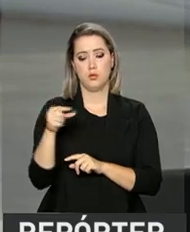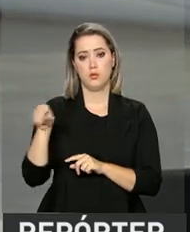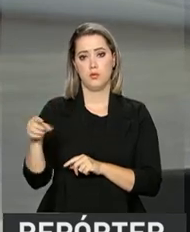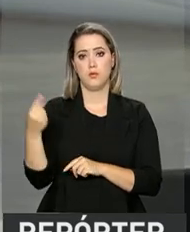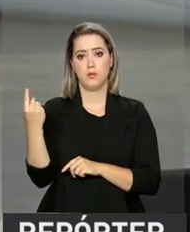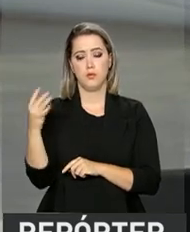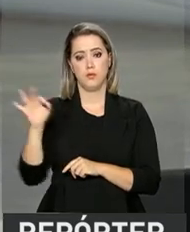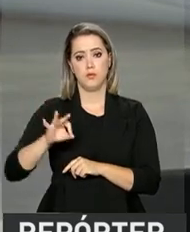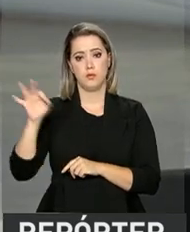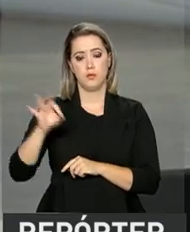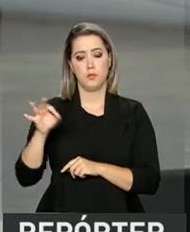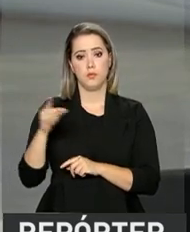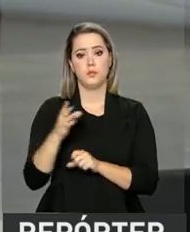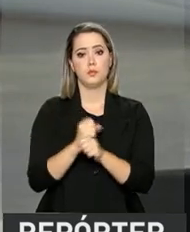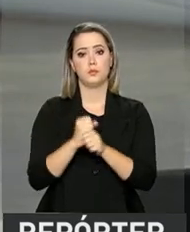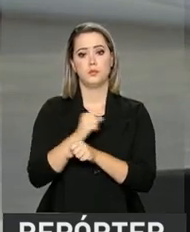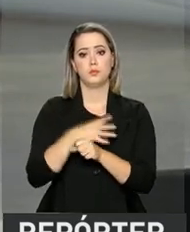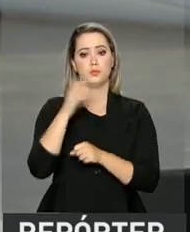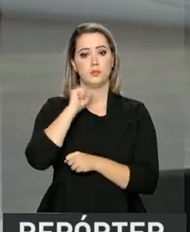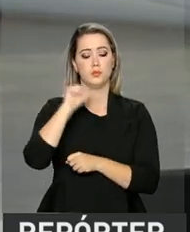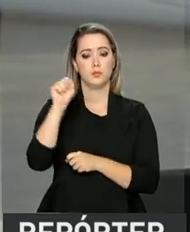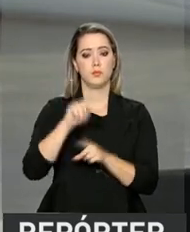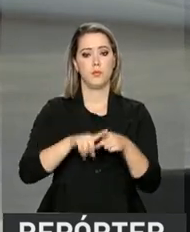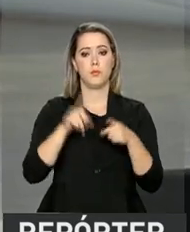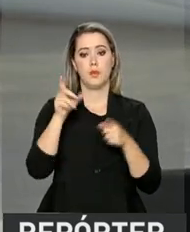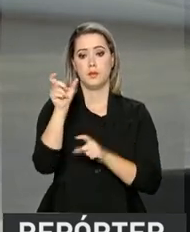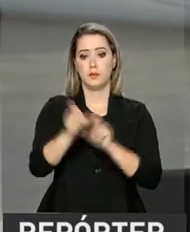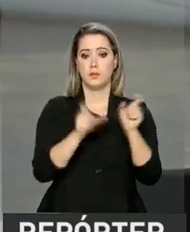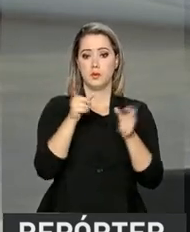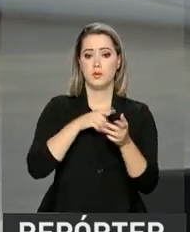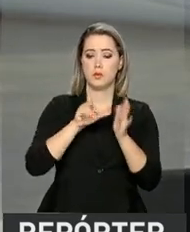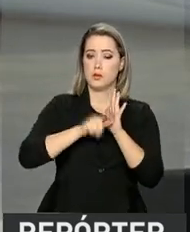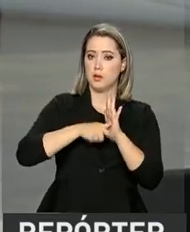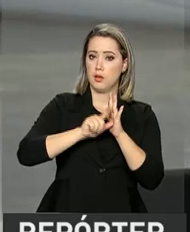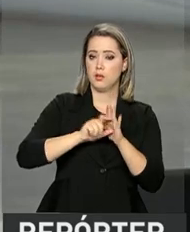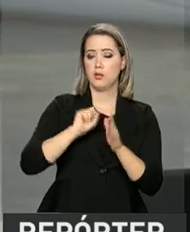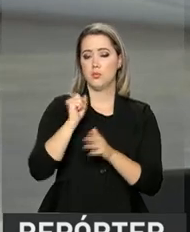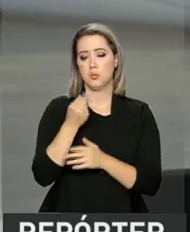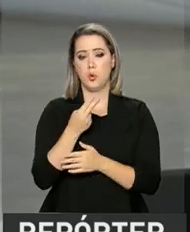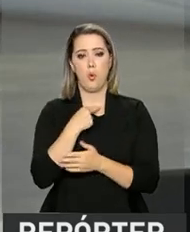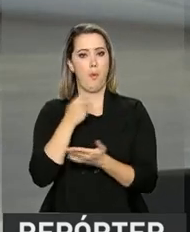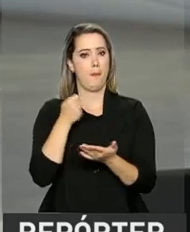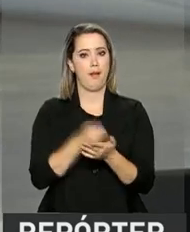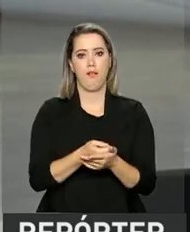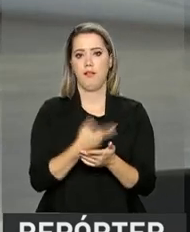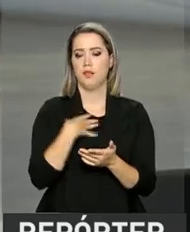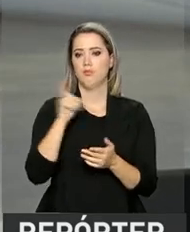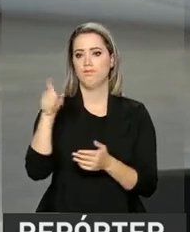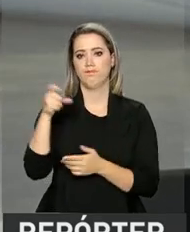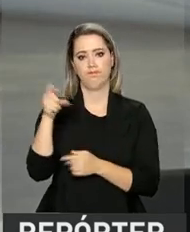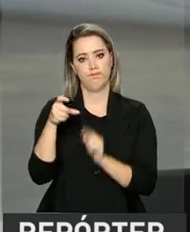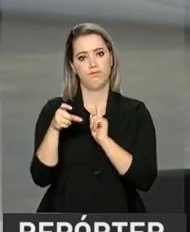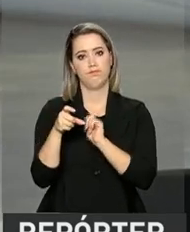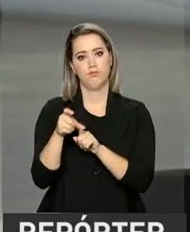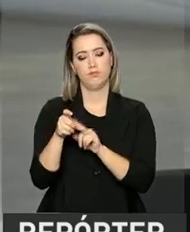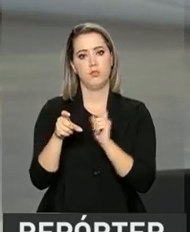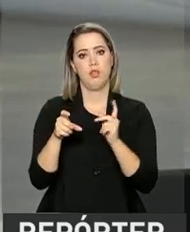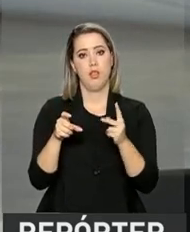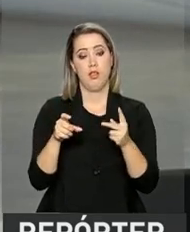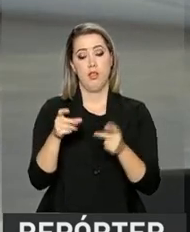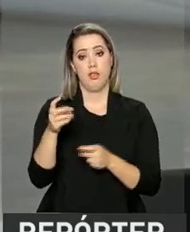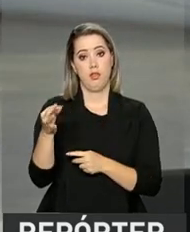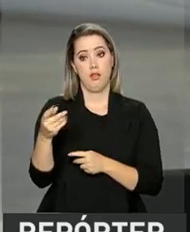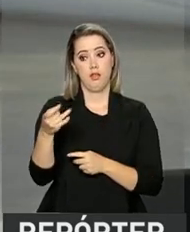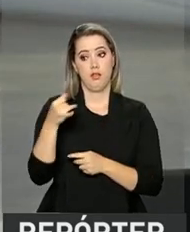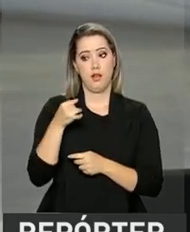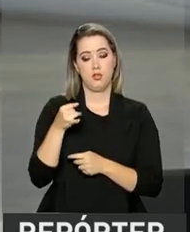296,1% ao ano, isso em abril. Já os consumidores que atrasam ou não pagam a fatura do cartão de crédito têm taxas de